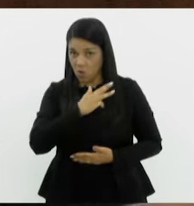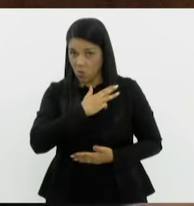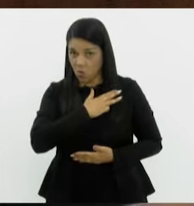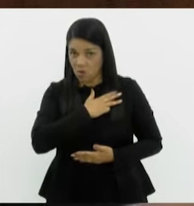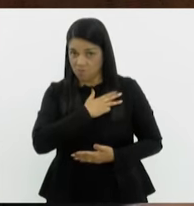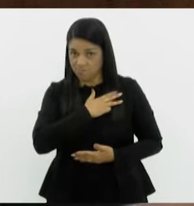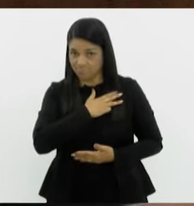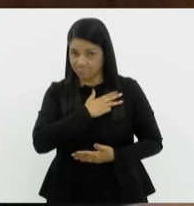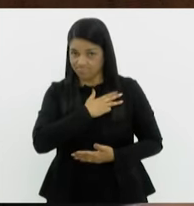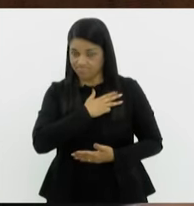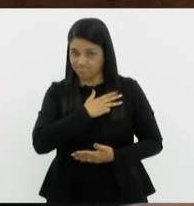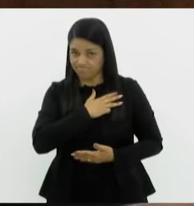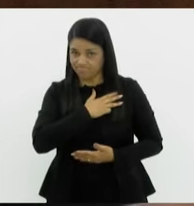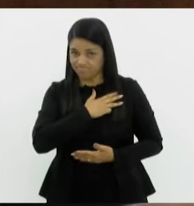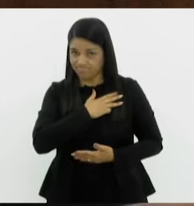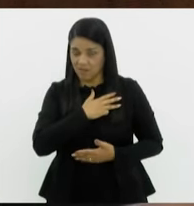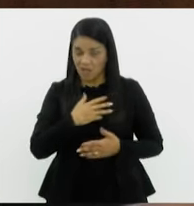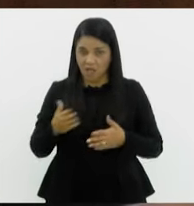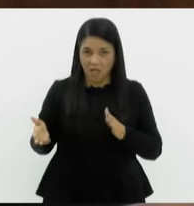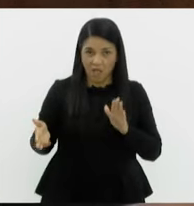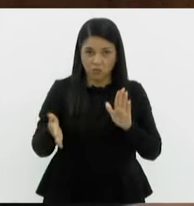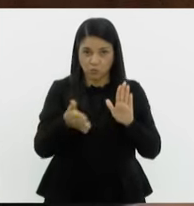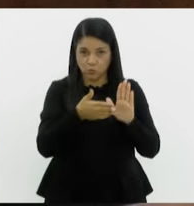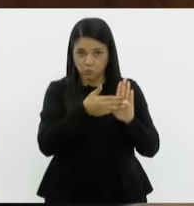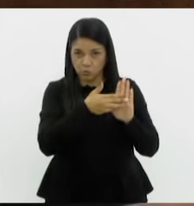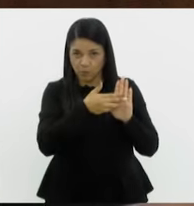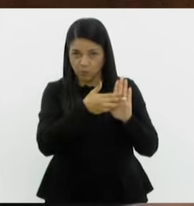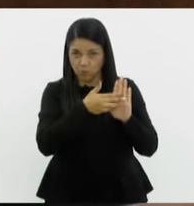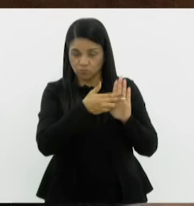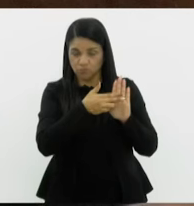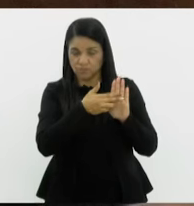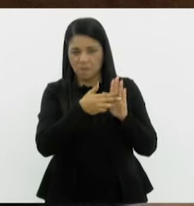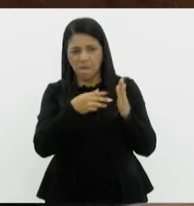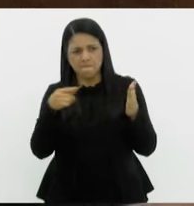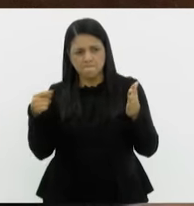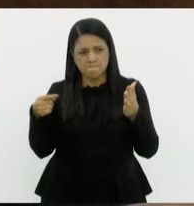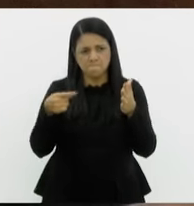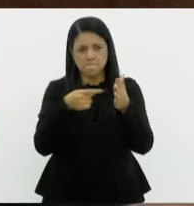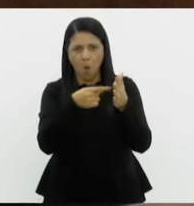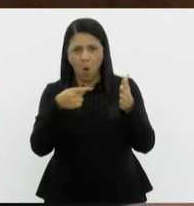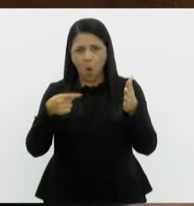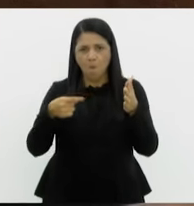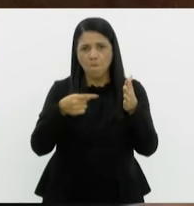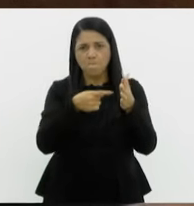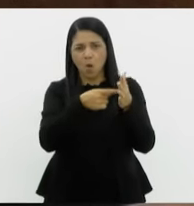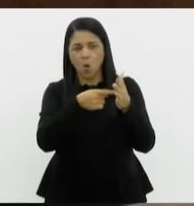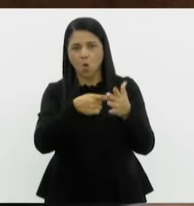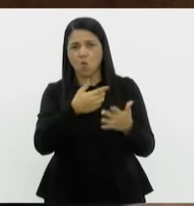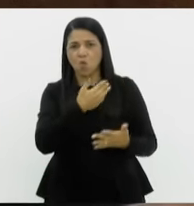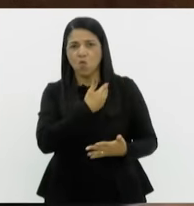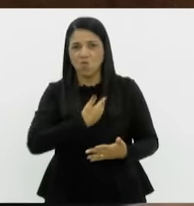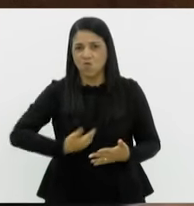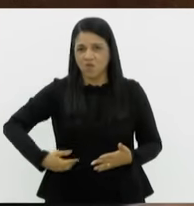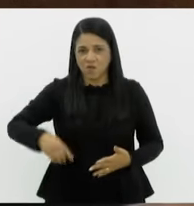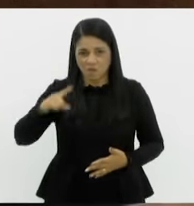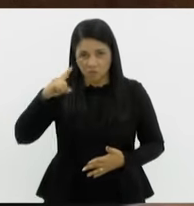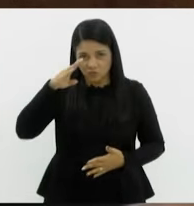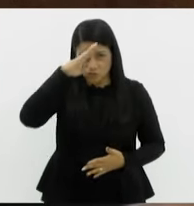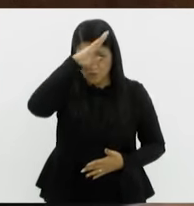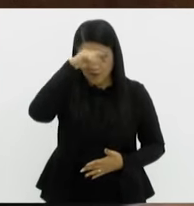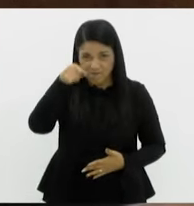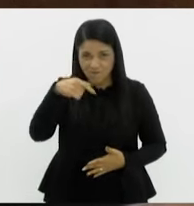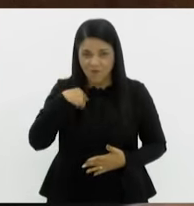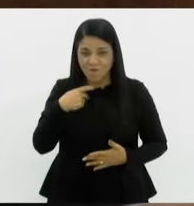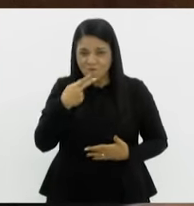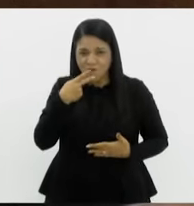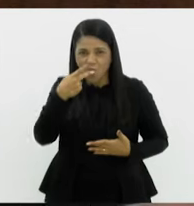quando apontou defeitos no antigo governo Bolsonaro, chegou para dizer que ia ajudar os